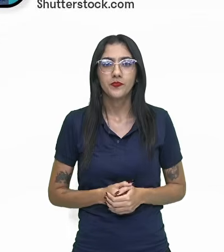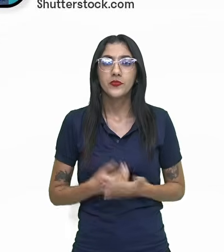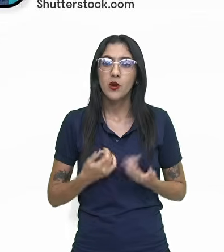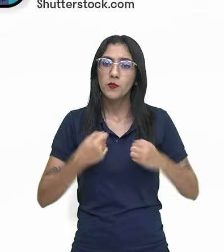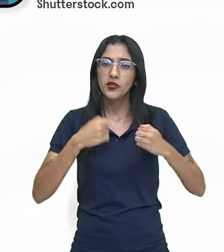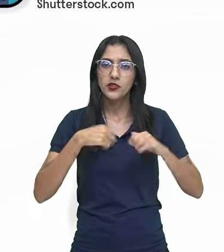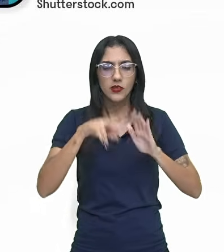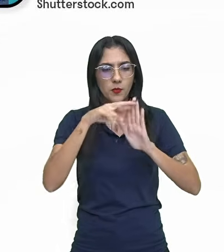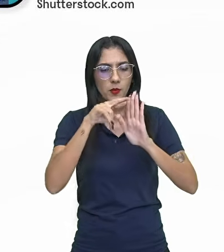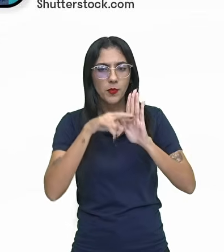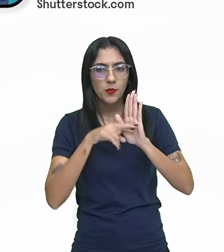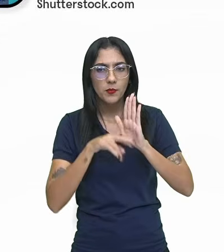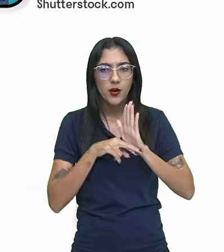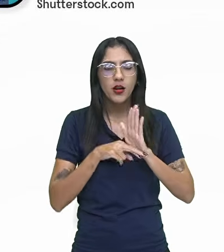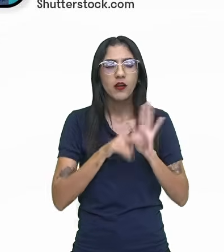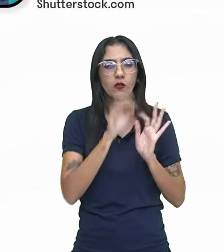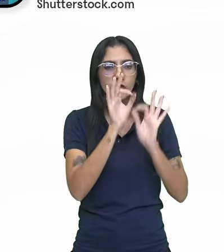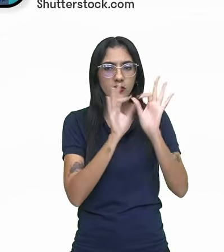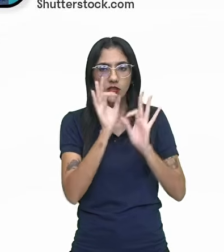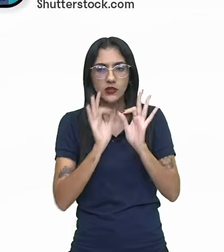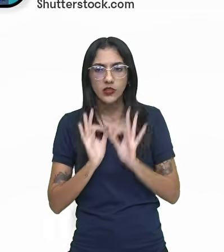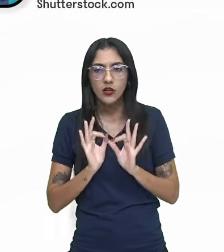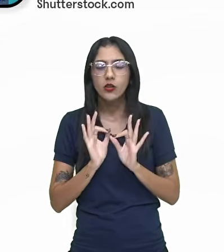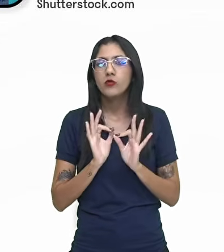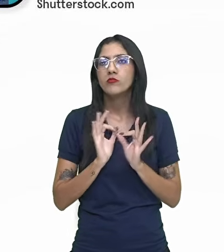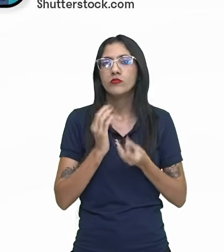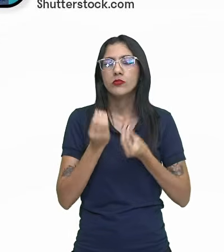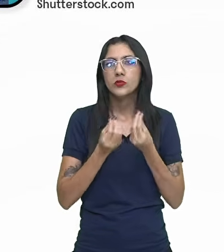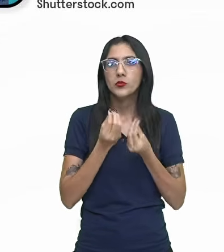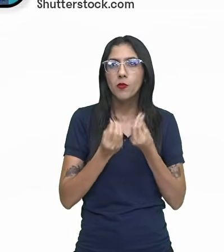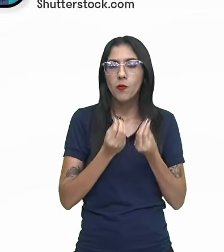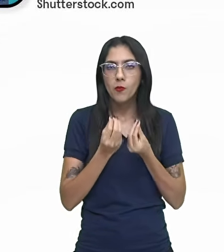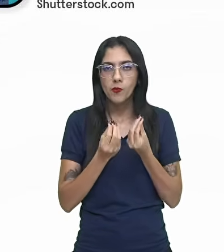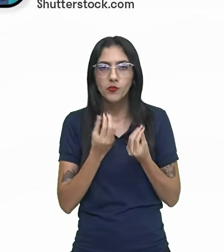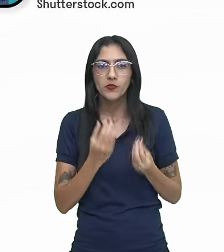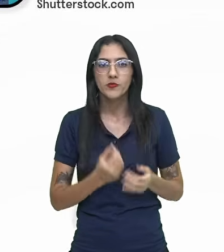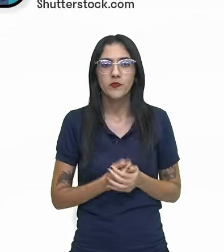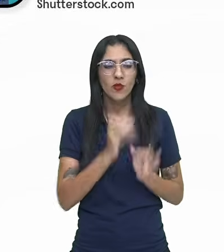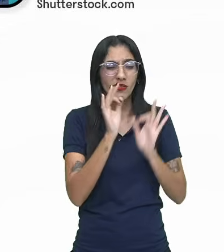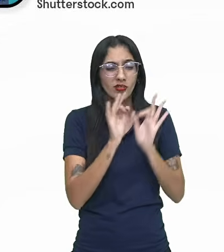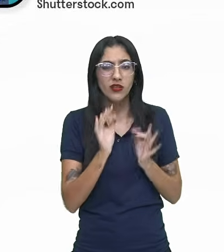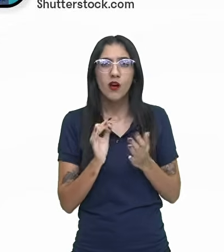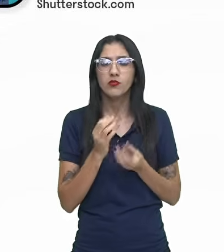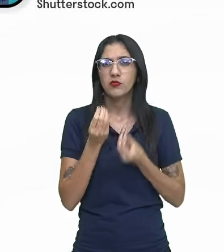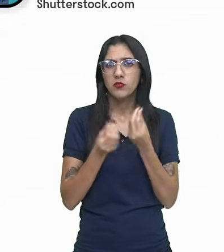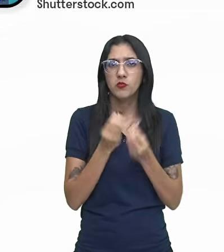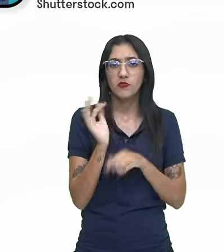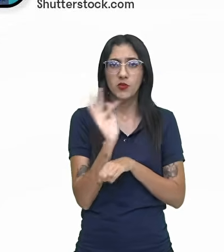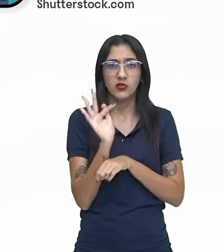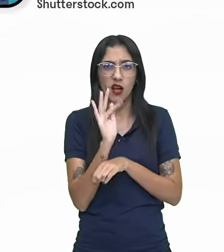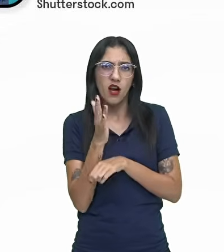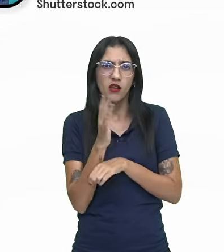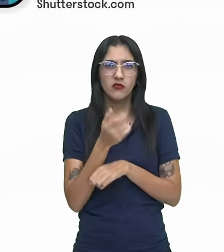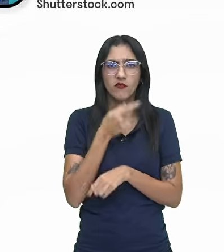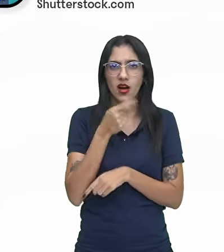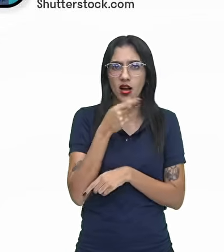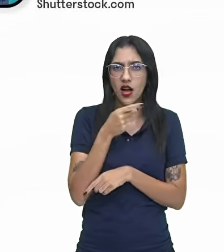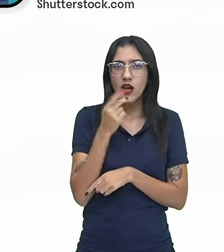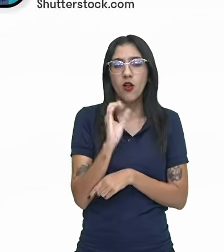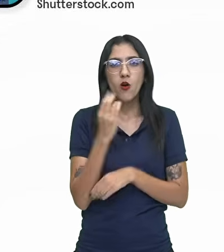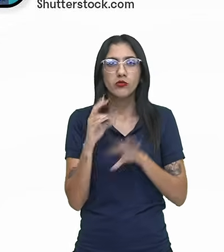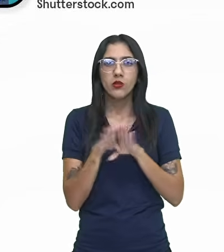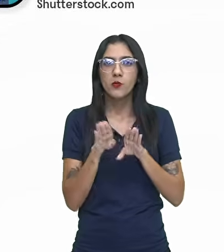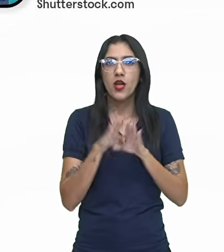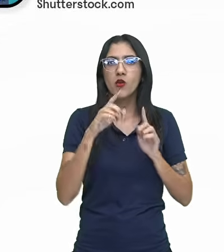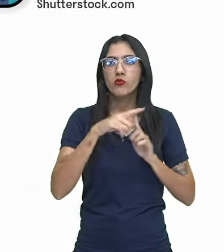um roteiro, ela vai ter ali, digamos, o menos monitoramento da língua portuguesa, vai trabalhar com os tipos